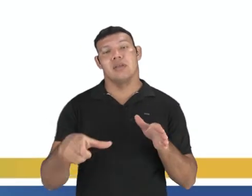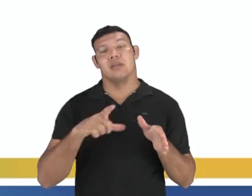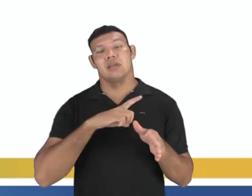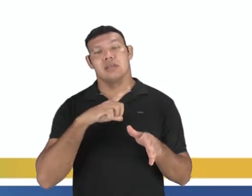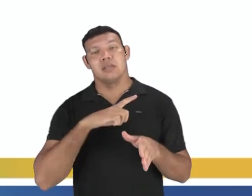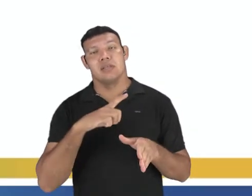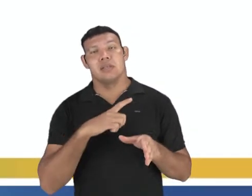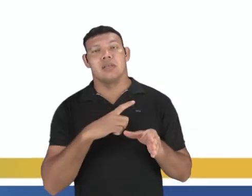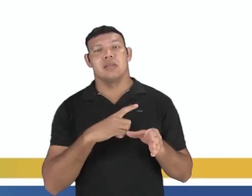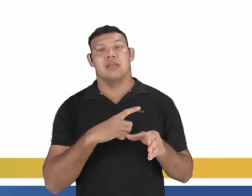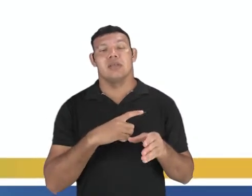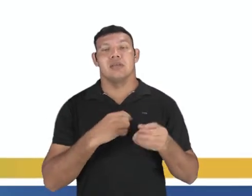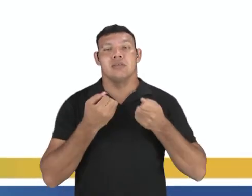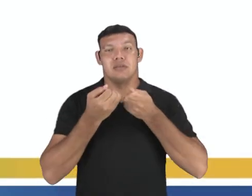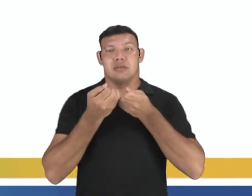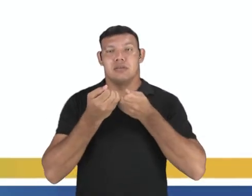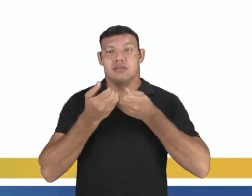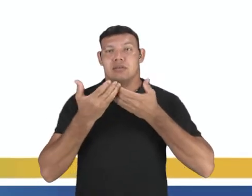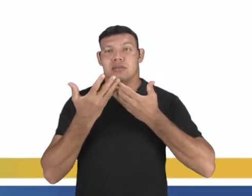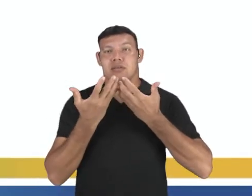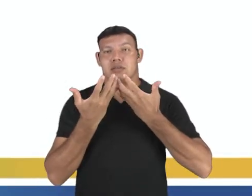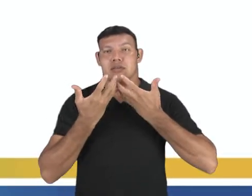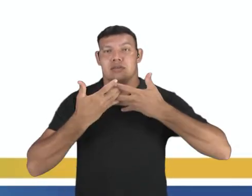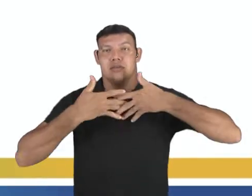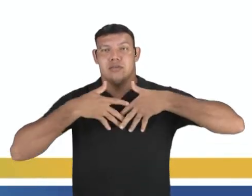celular, de uma famosa